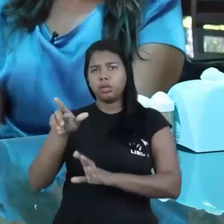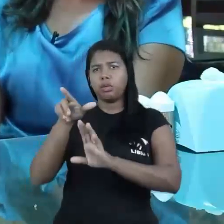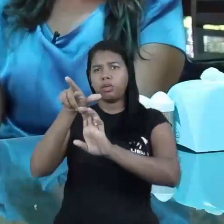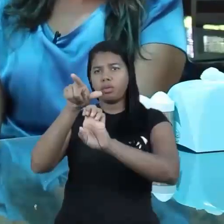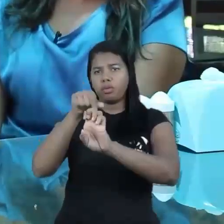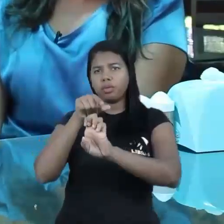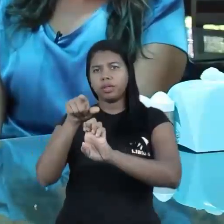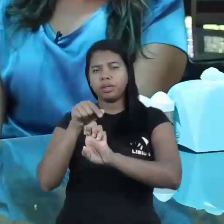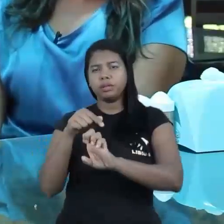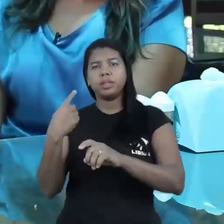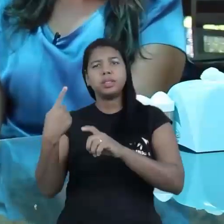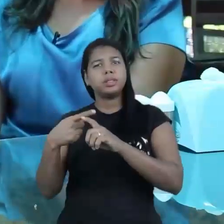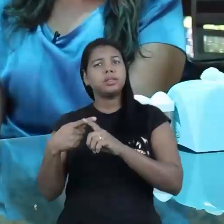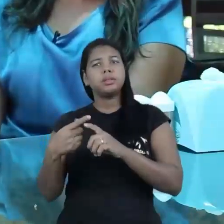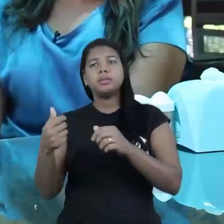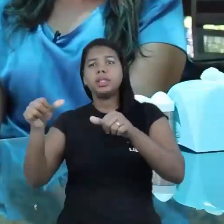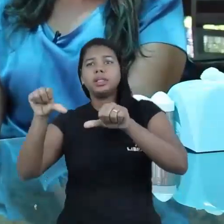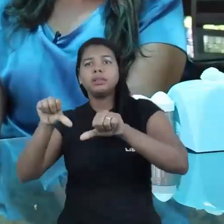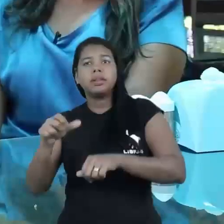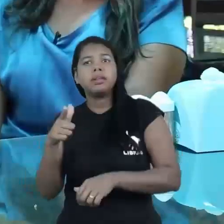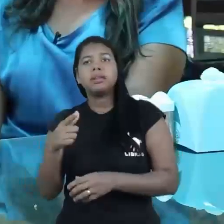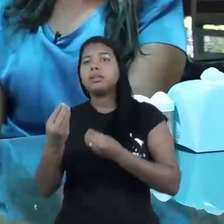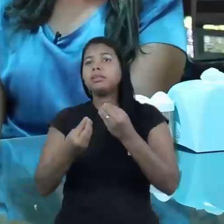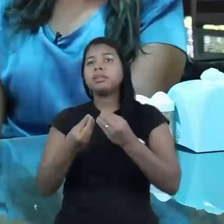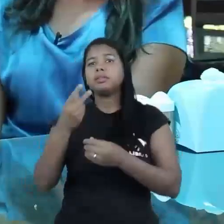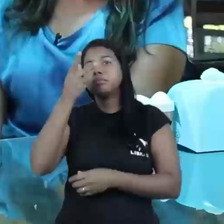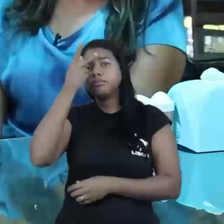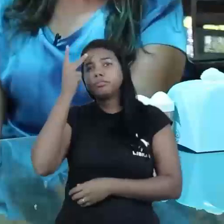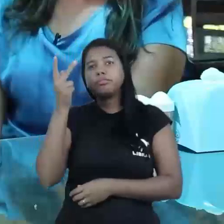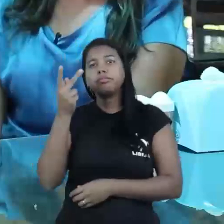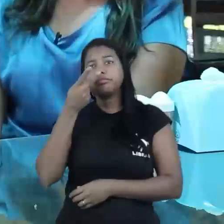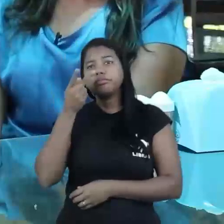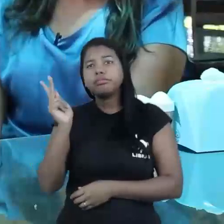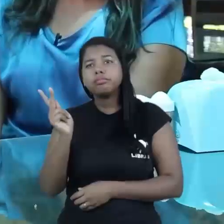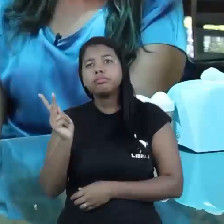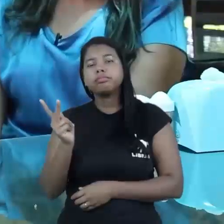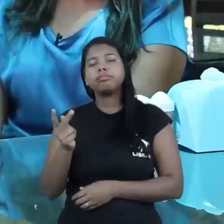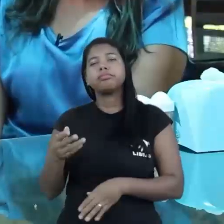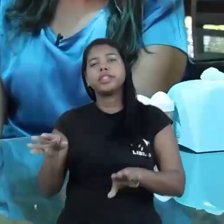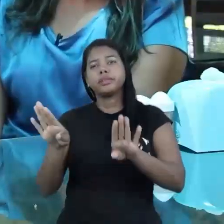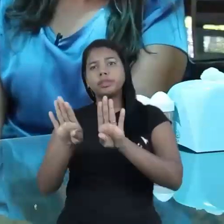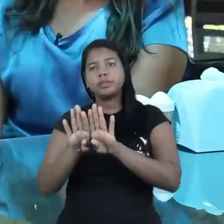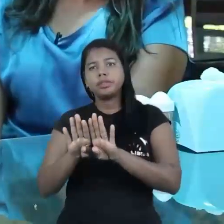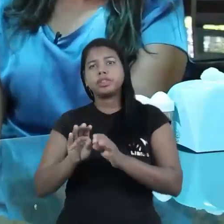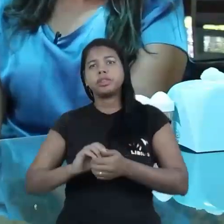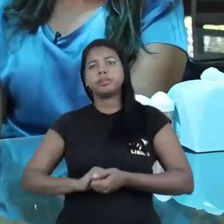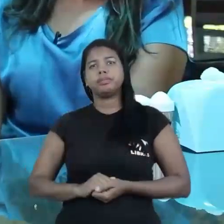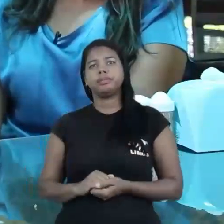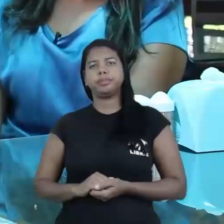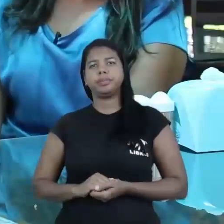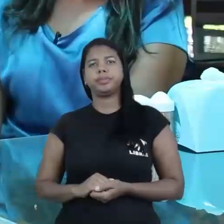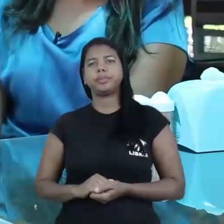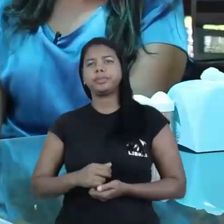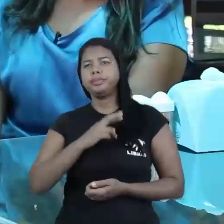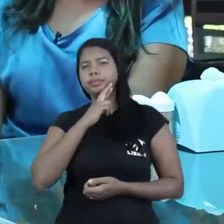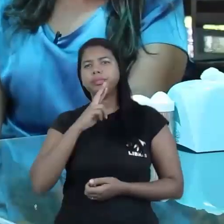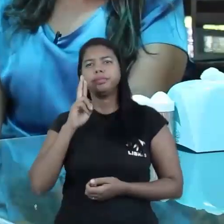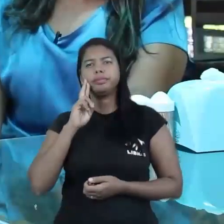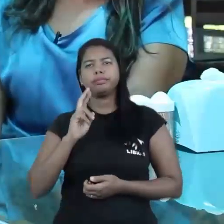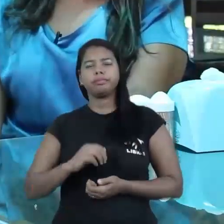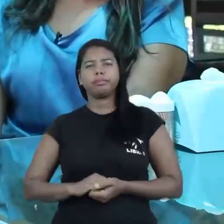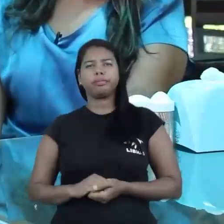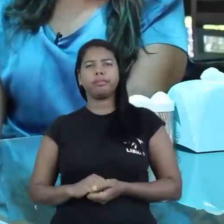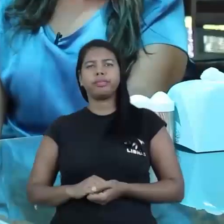jeito que ia, a gente não ia demorar. A gente ia ter que fechar as portas. Antes de a gente fechar as portas por necessidade